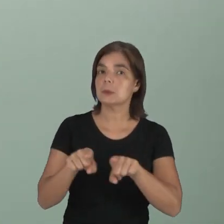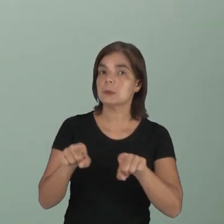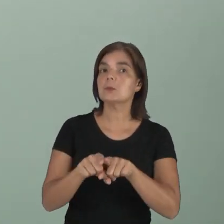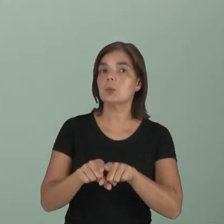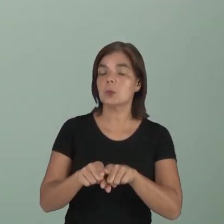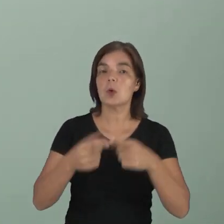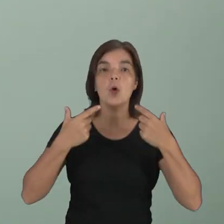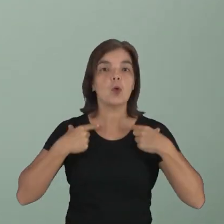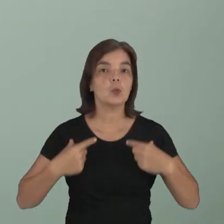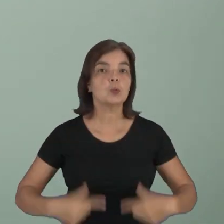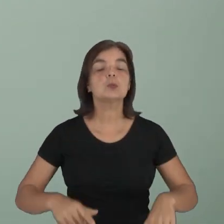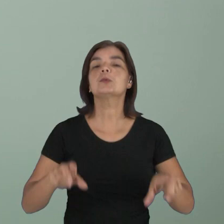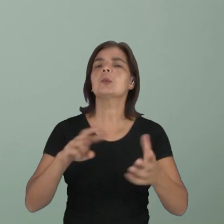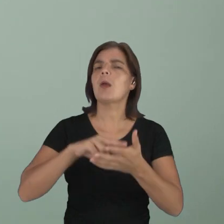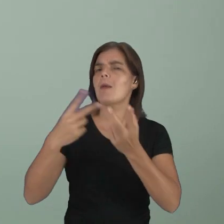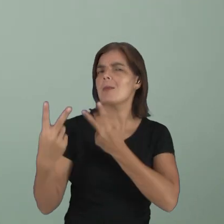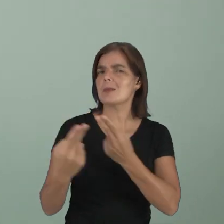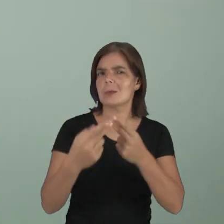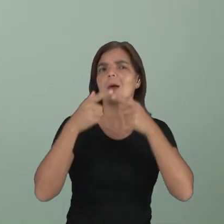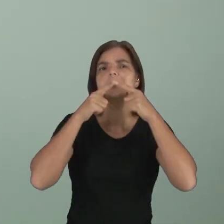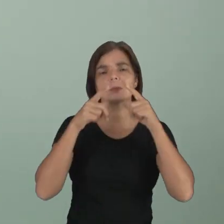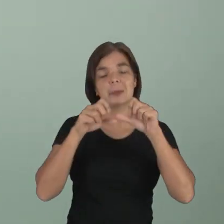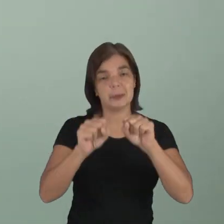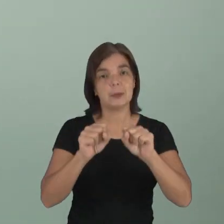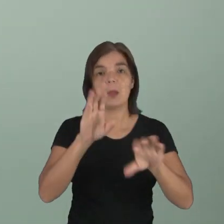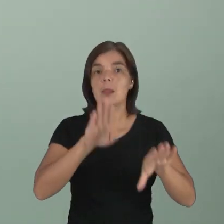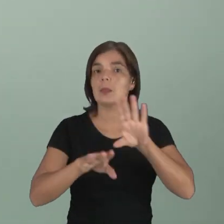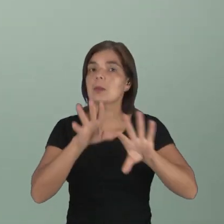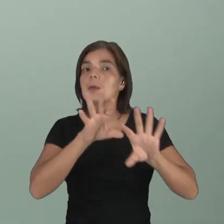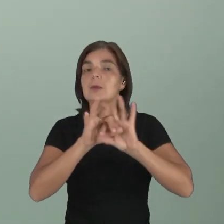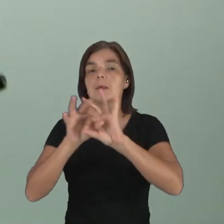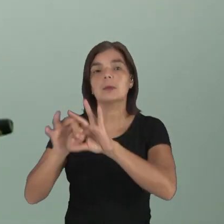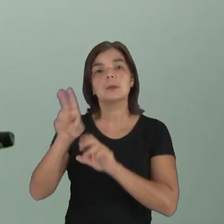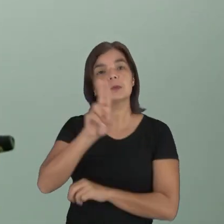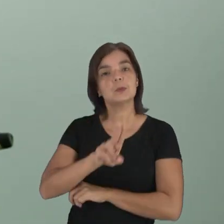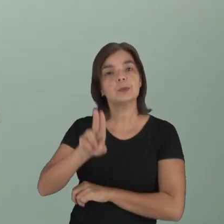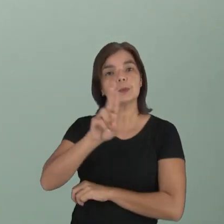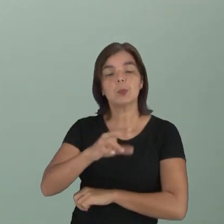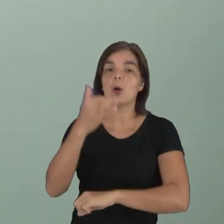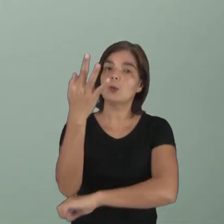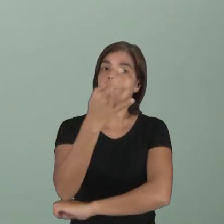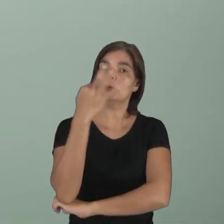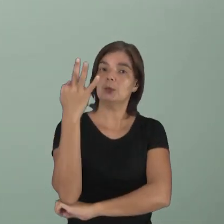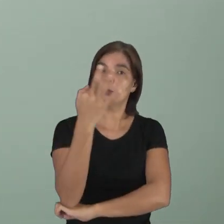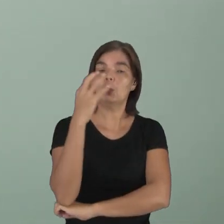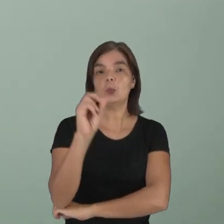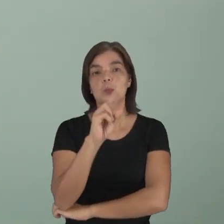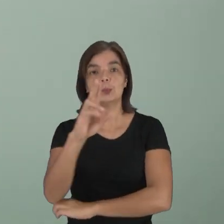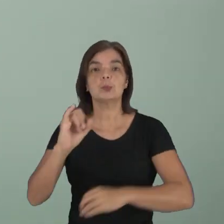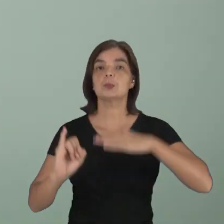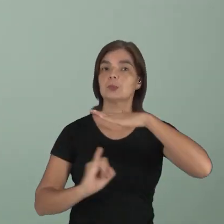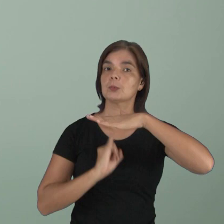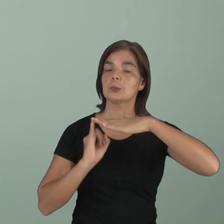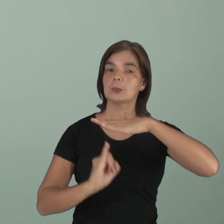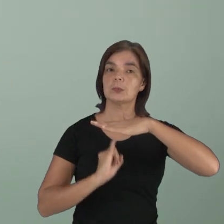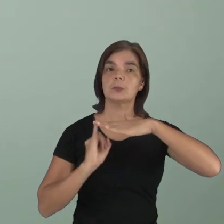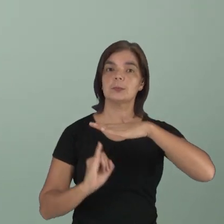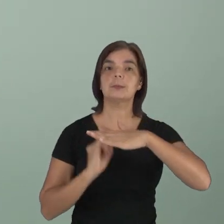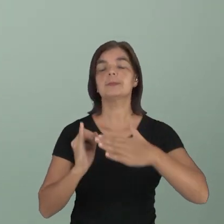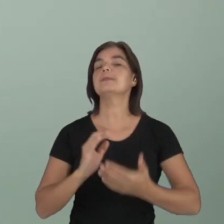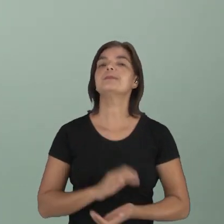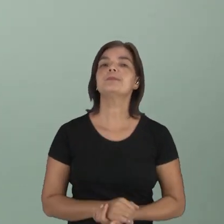nos vestimos com a linguagem. Dependendo do contexto, podemos utilizar a linguagem formal ou a